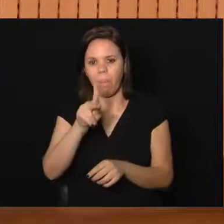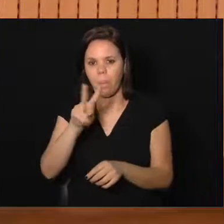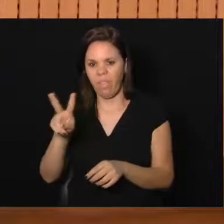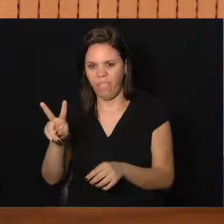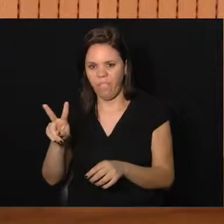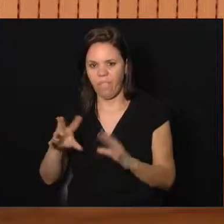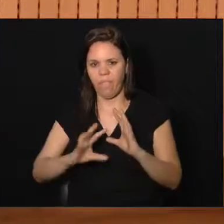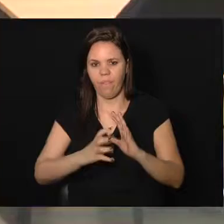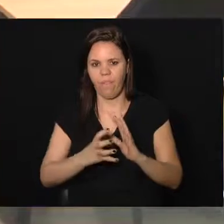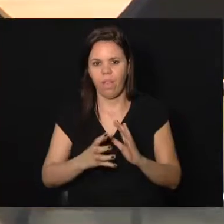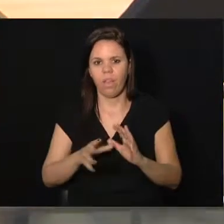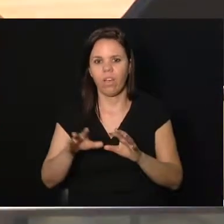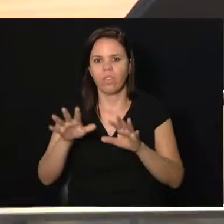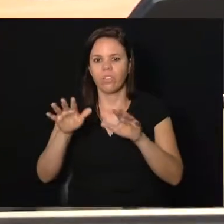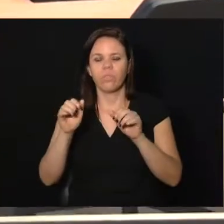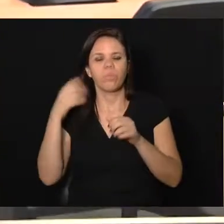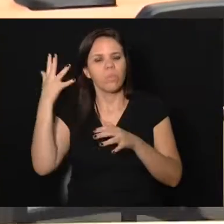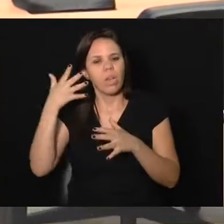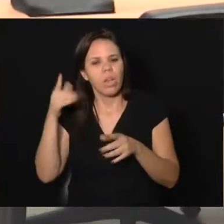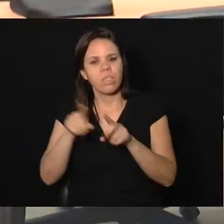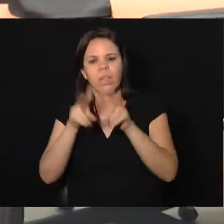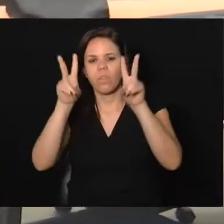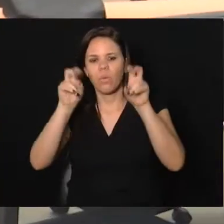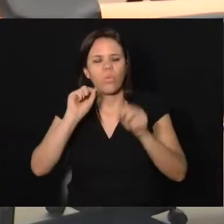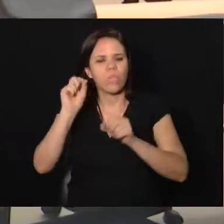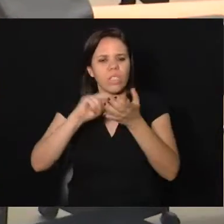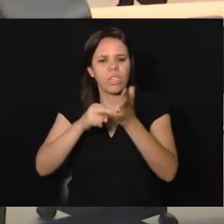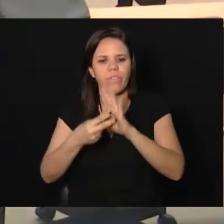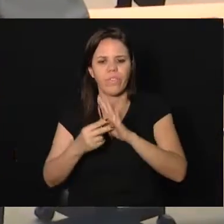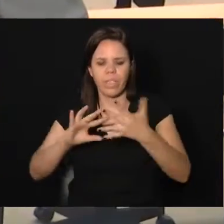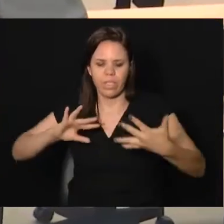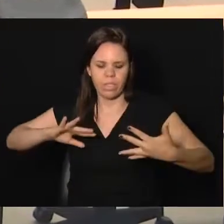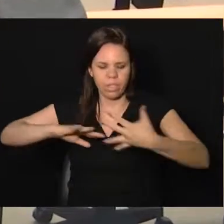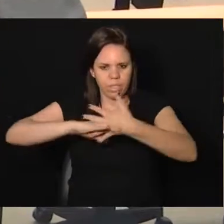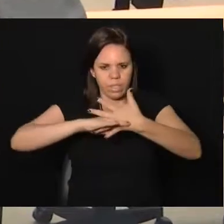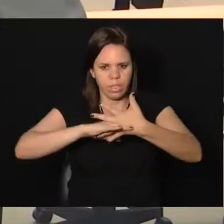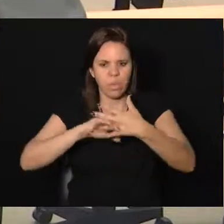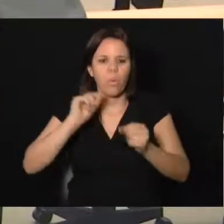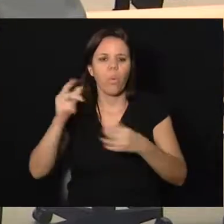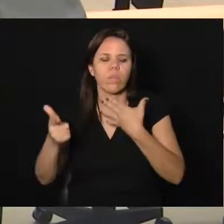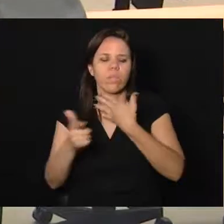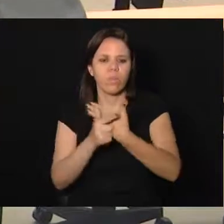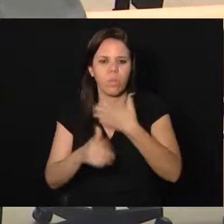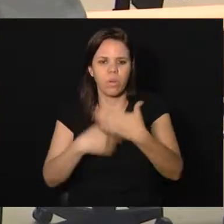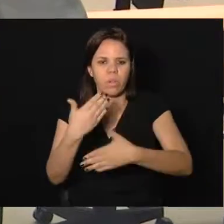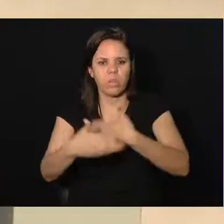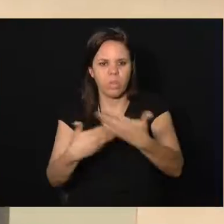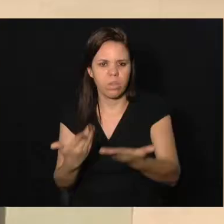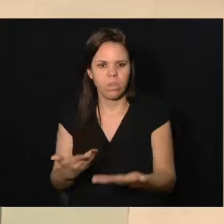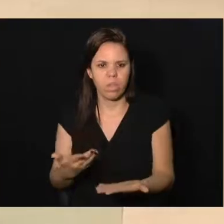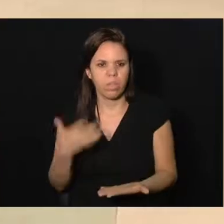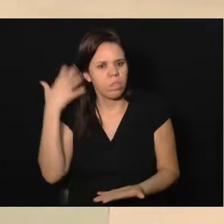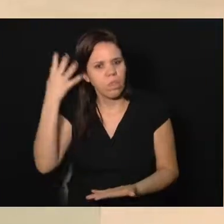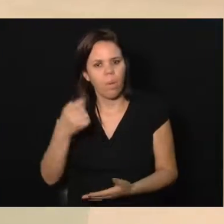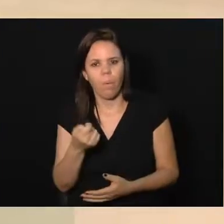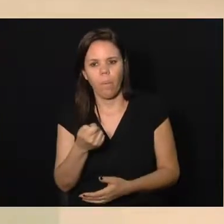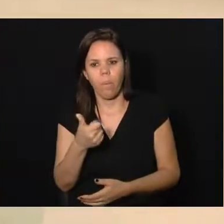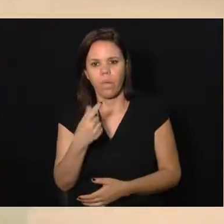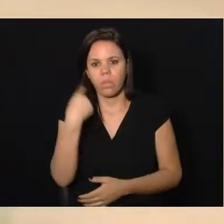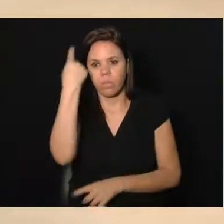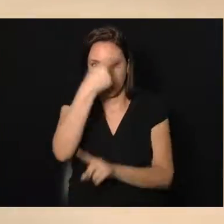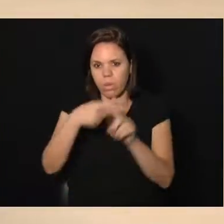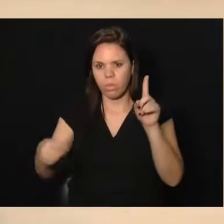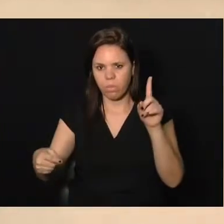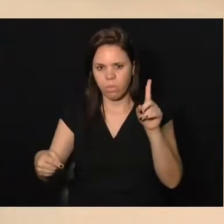convocou uma palestra cujo tema era o que é cidadania e qual o seu papel nesse processo. Durante a palestra, que durou quase 1h30,